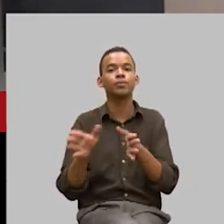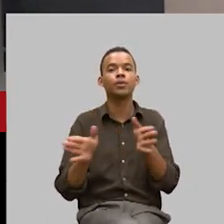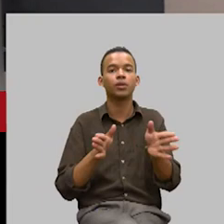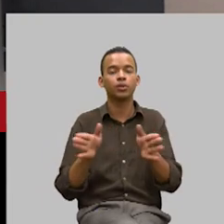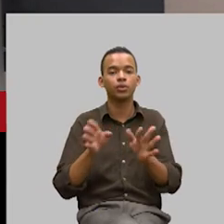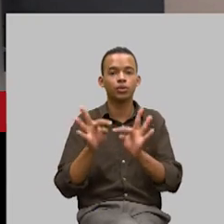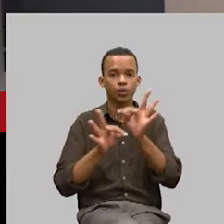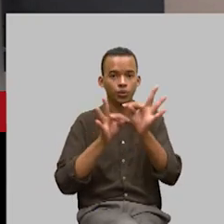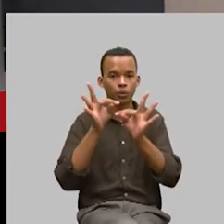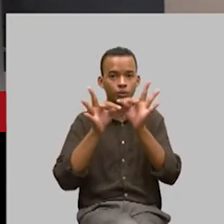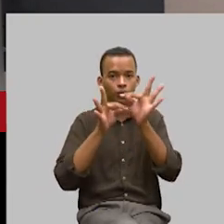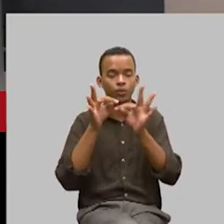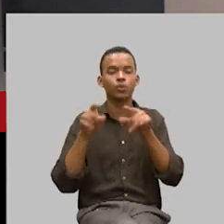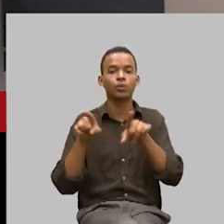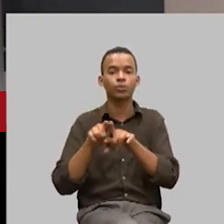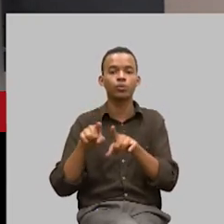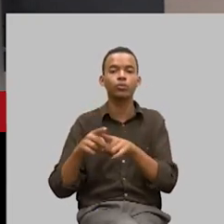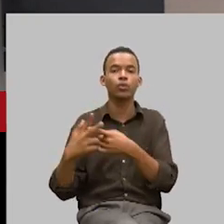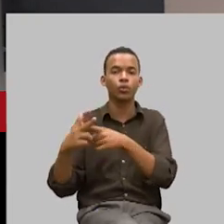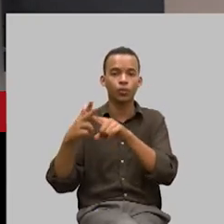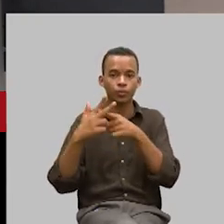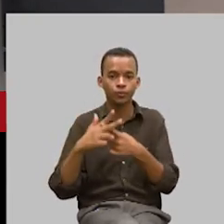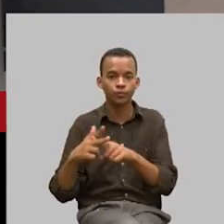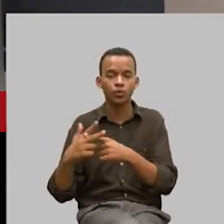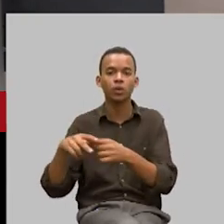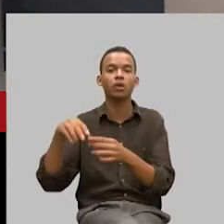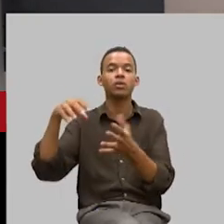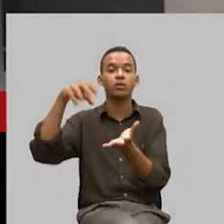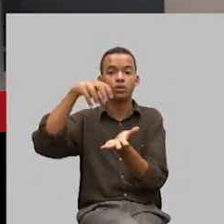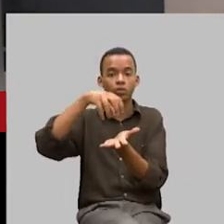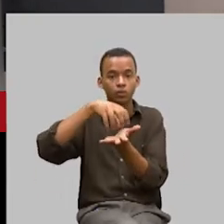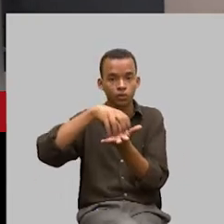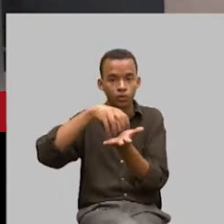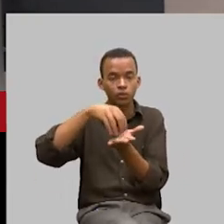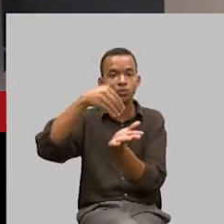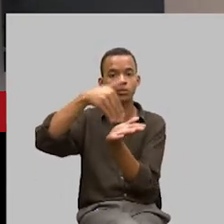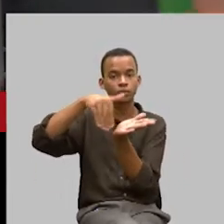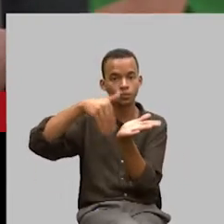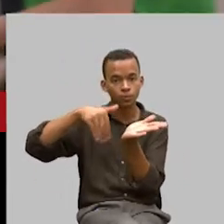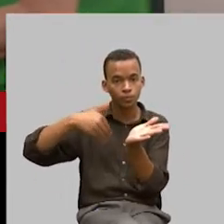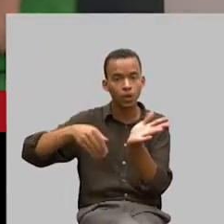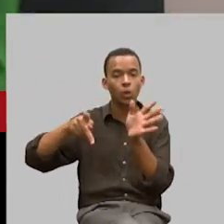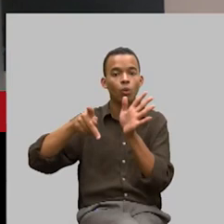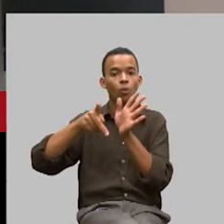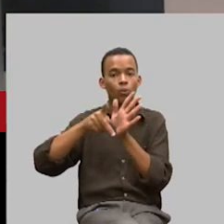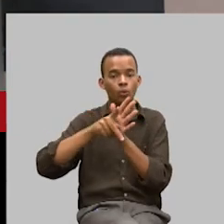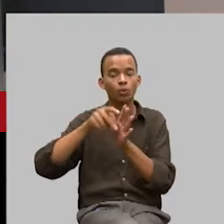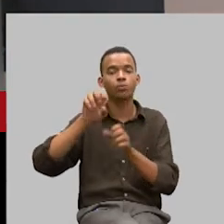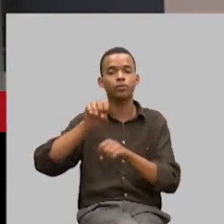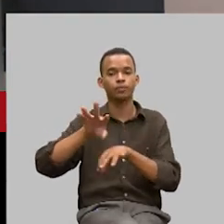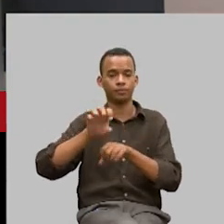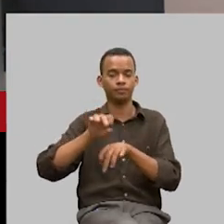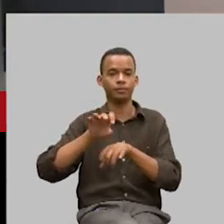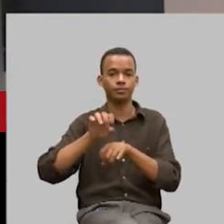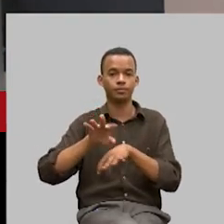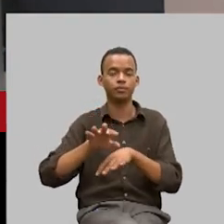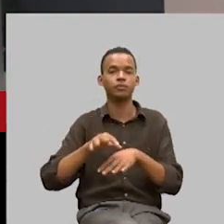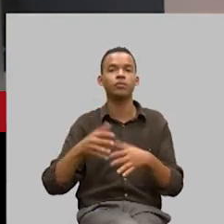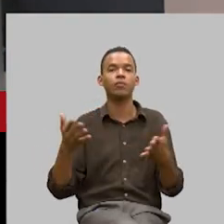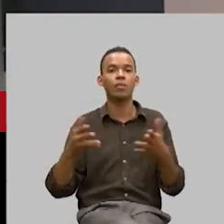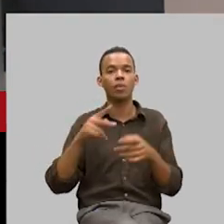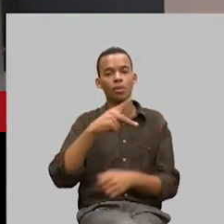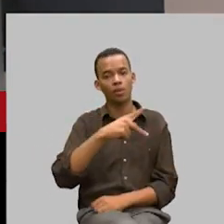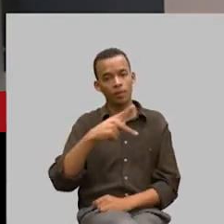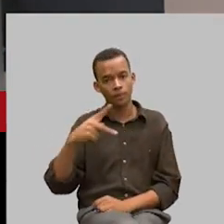de setores específicos de atendimento n secretarias municipais de educação sob a presidência da deputada Beatriz